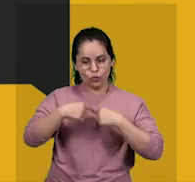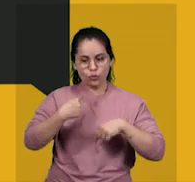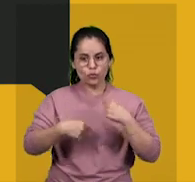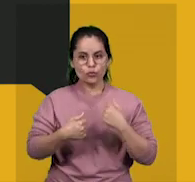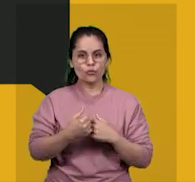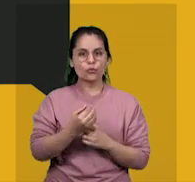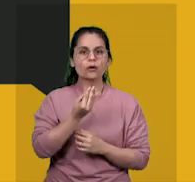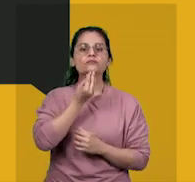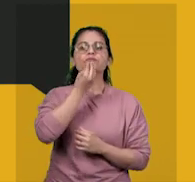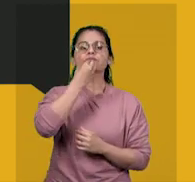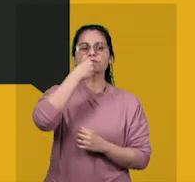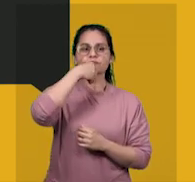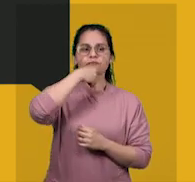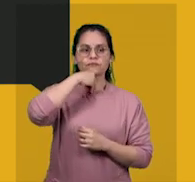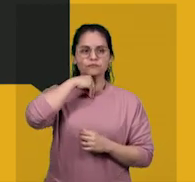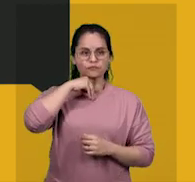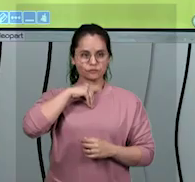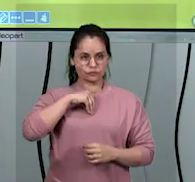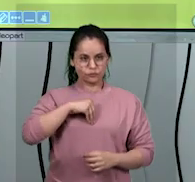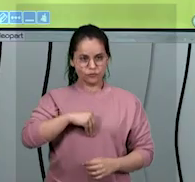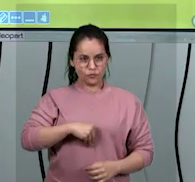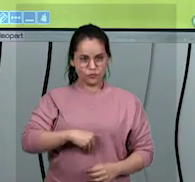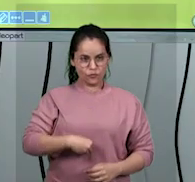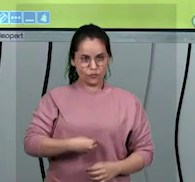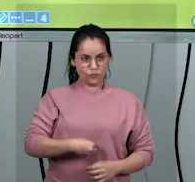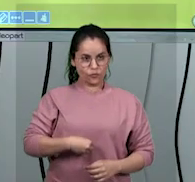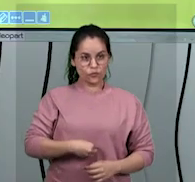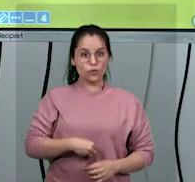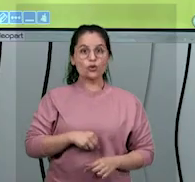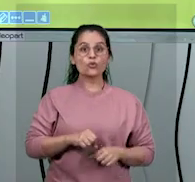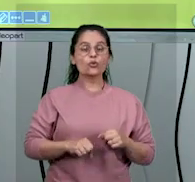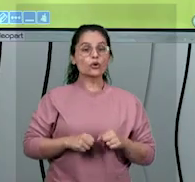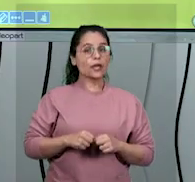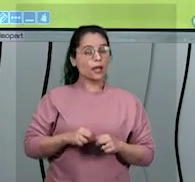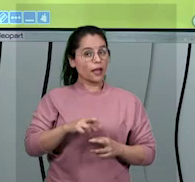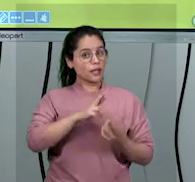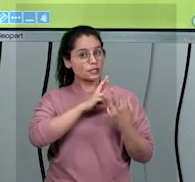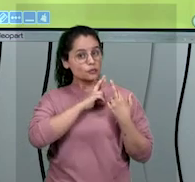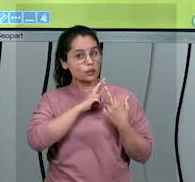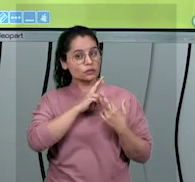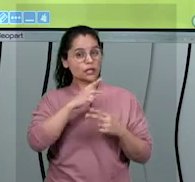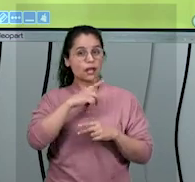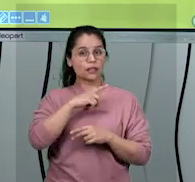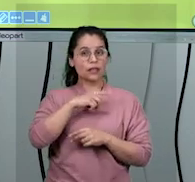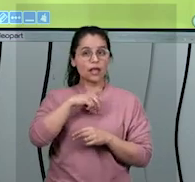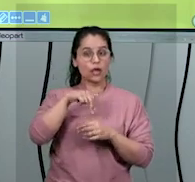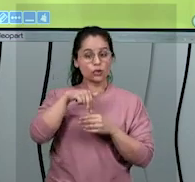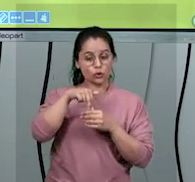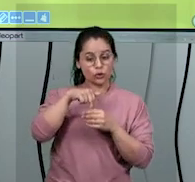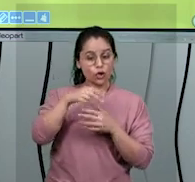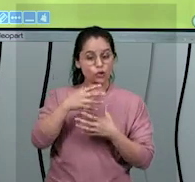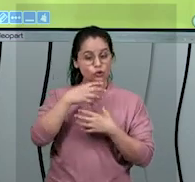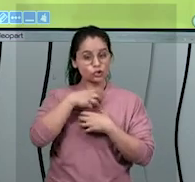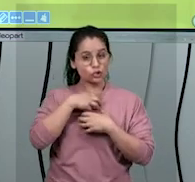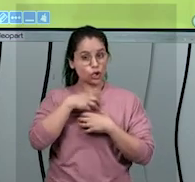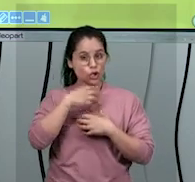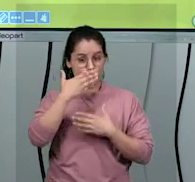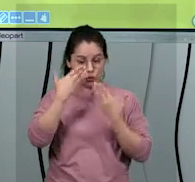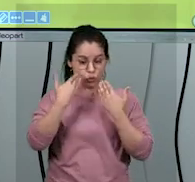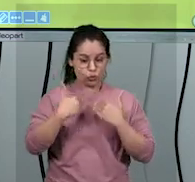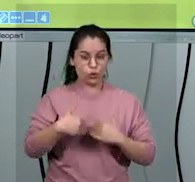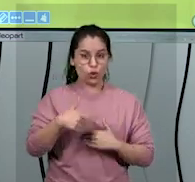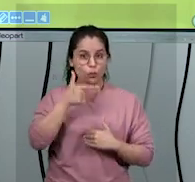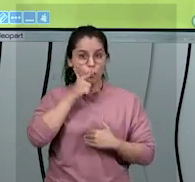que é o sistema responsável, né, por quebrar os nutrientes e deixá-los de uma forma que o nosso corpo consiga